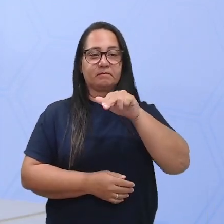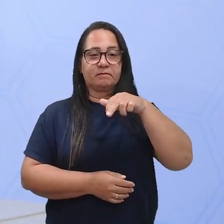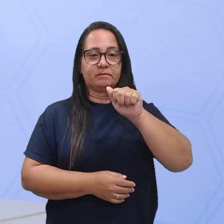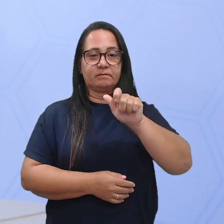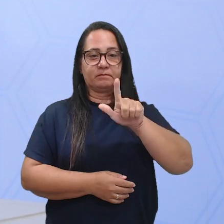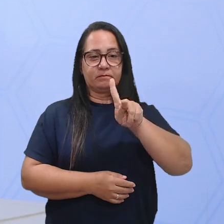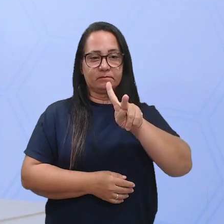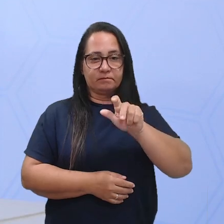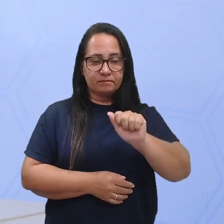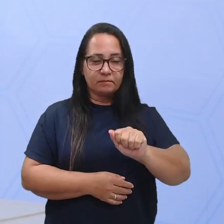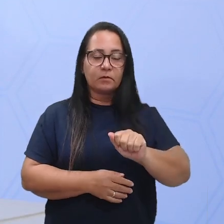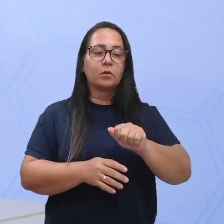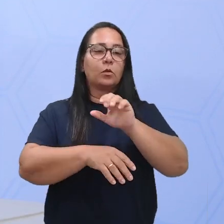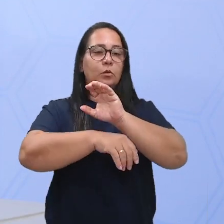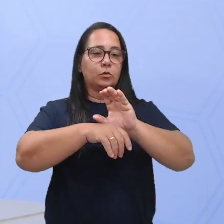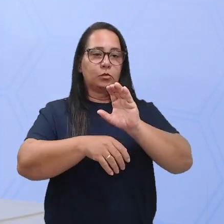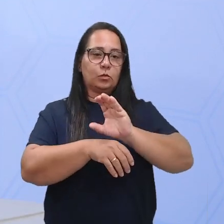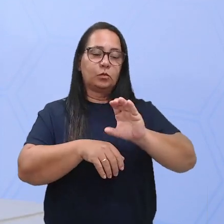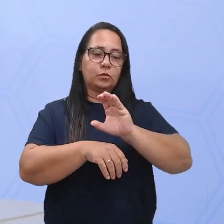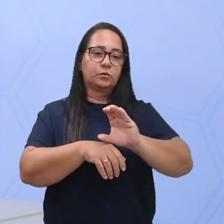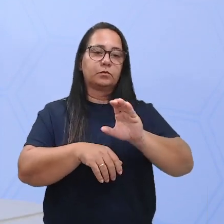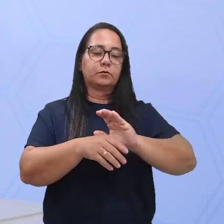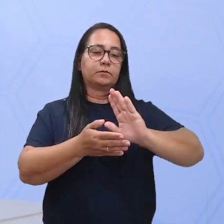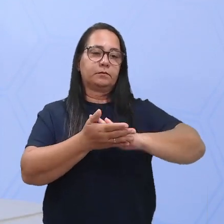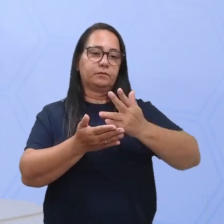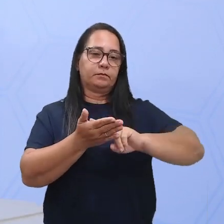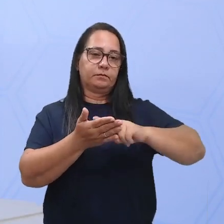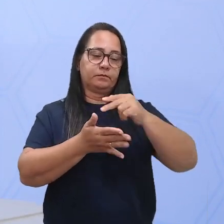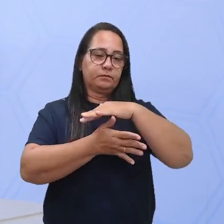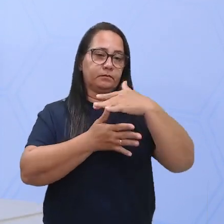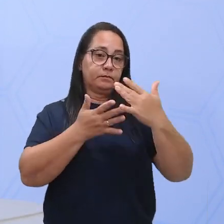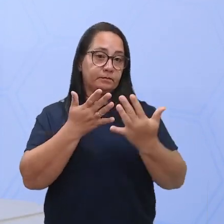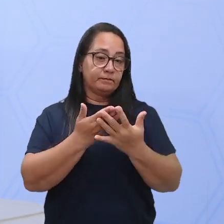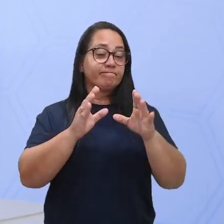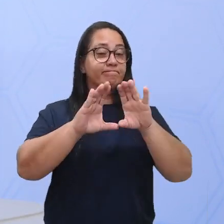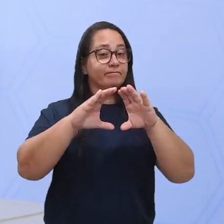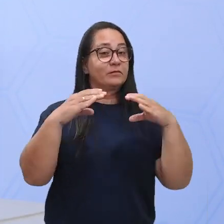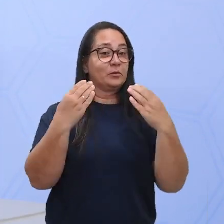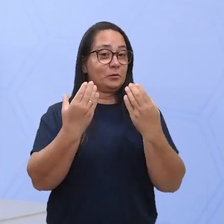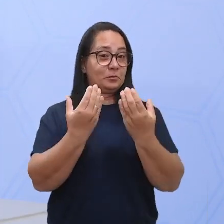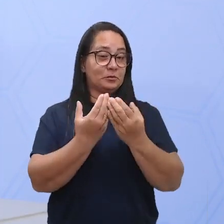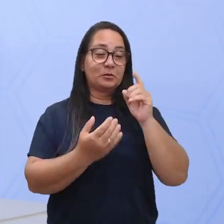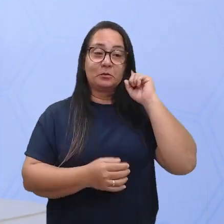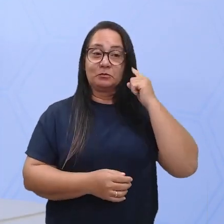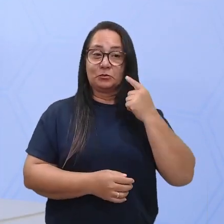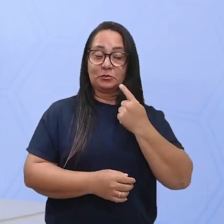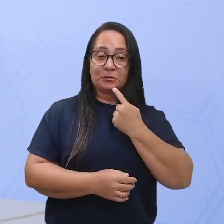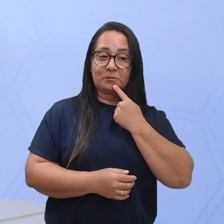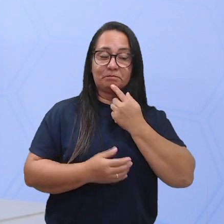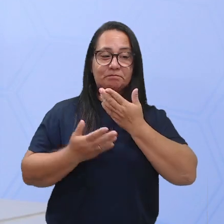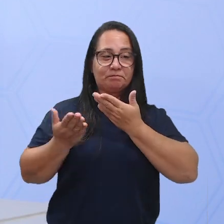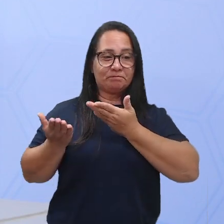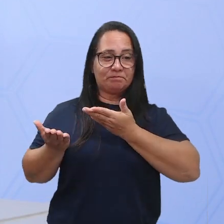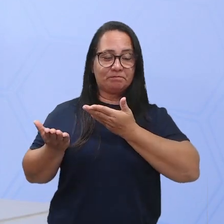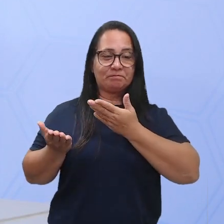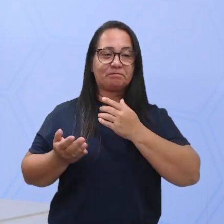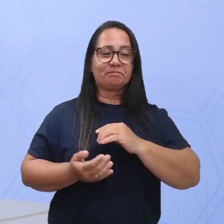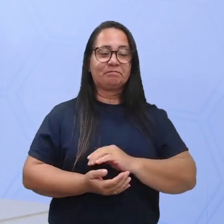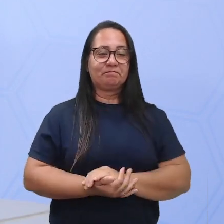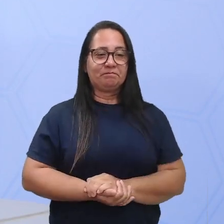Barros, do curso de Tradução e Interpretação em Libras. E na comunidade surda, este é o meu